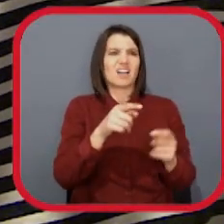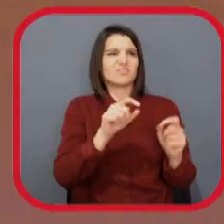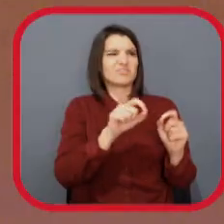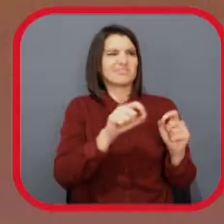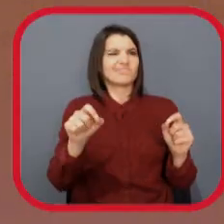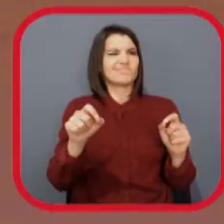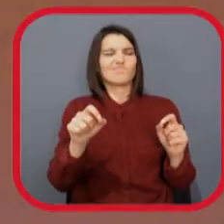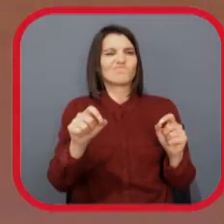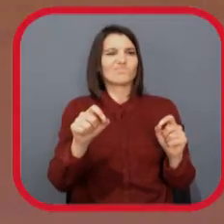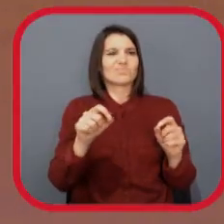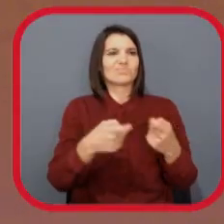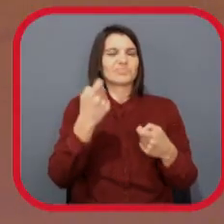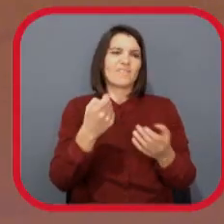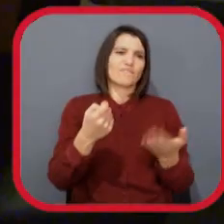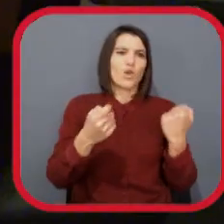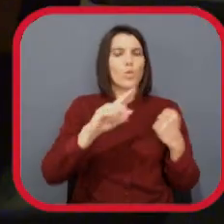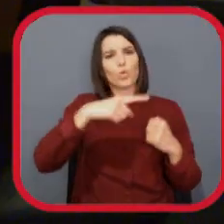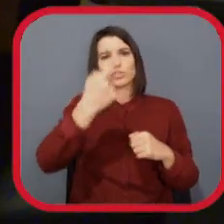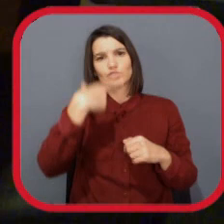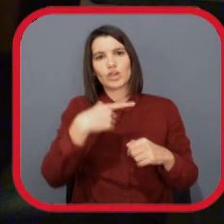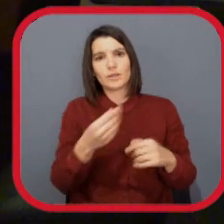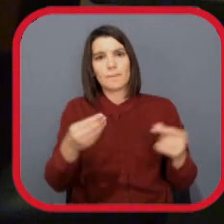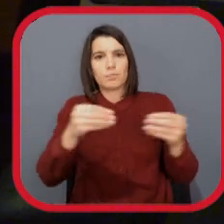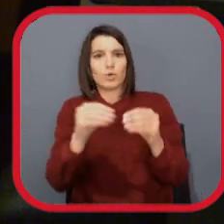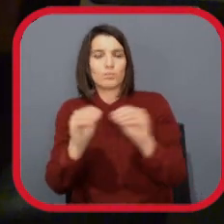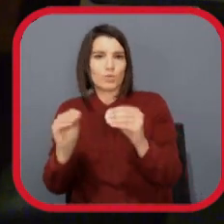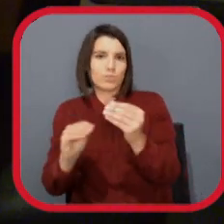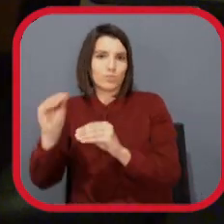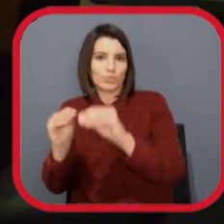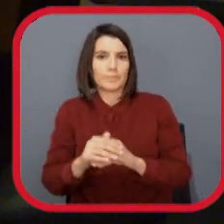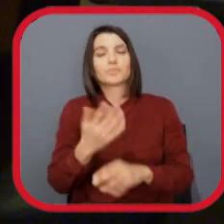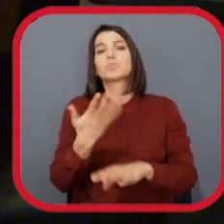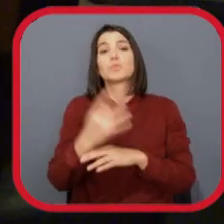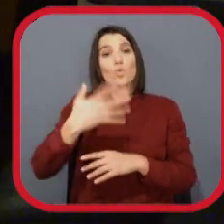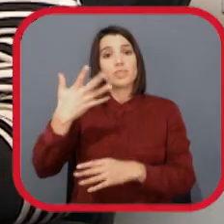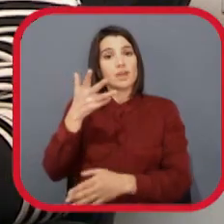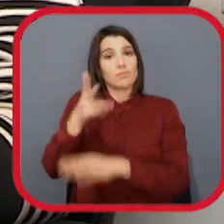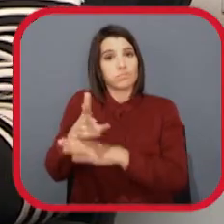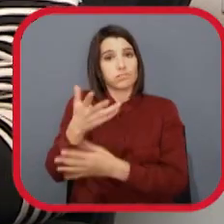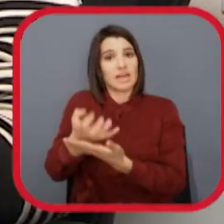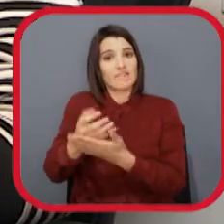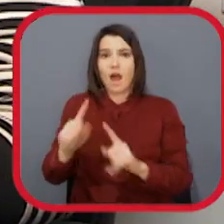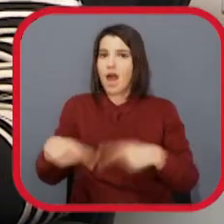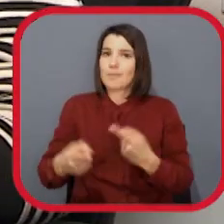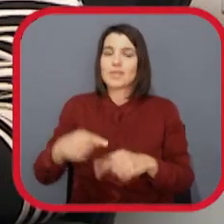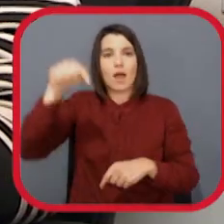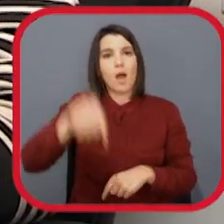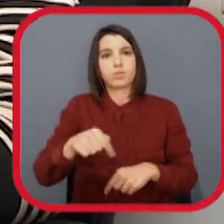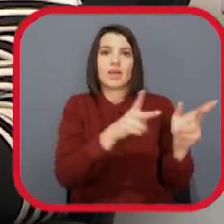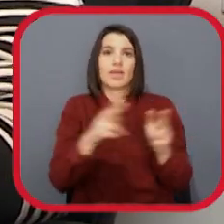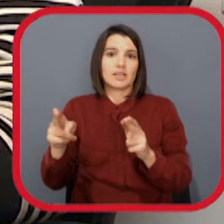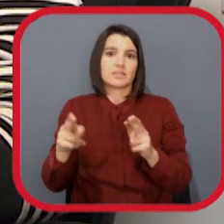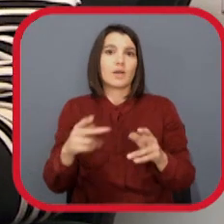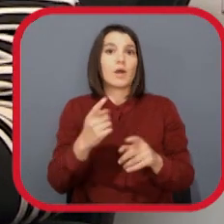e essa cena no episódio não faz muito sentido como está montada. É preciso ajustes. Nós aqui funcionamos assim. As cenas que são gravadas num